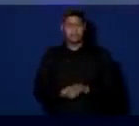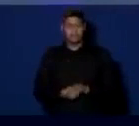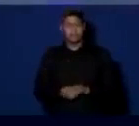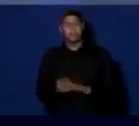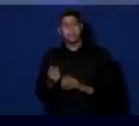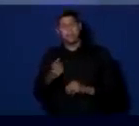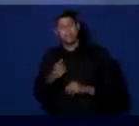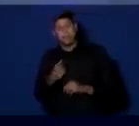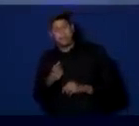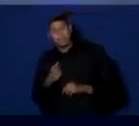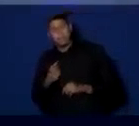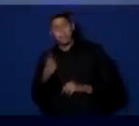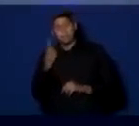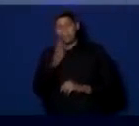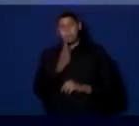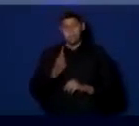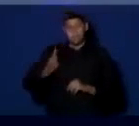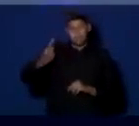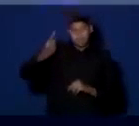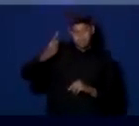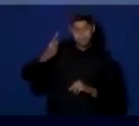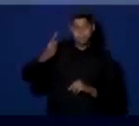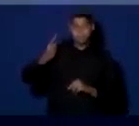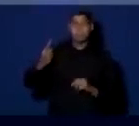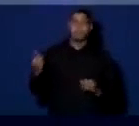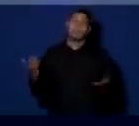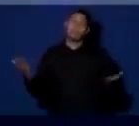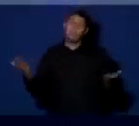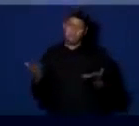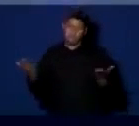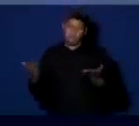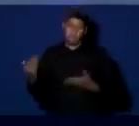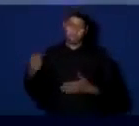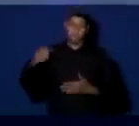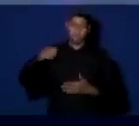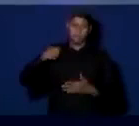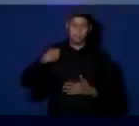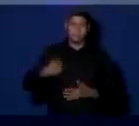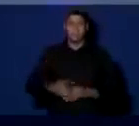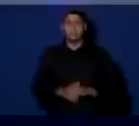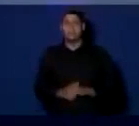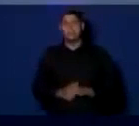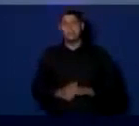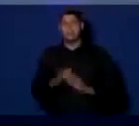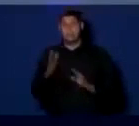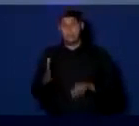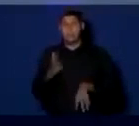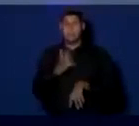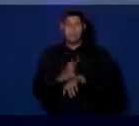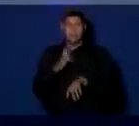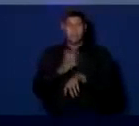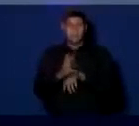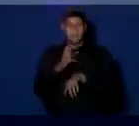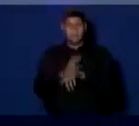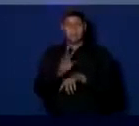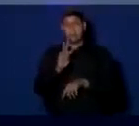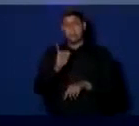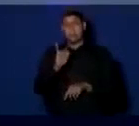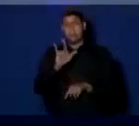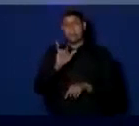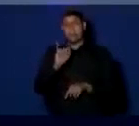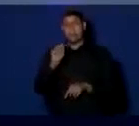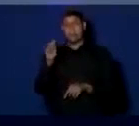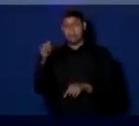eu fiquei na sauna aqui uma hora, agora é minha vez. Já dei uma treinadinha aqui com o William,